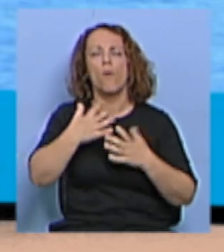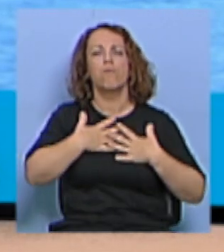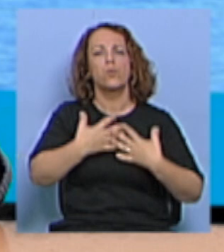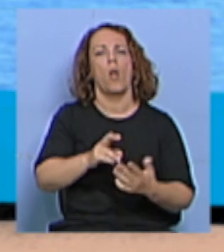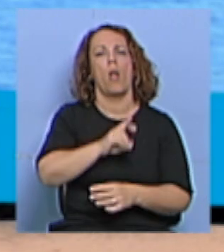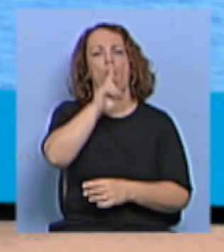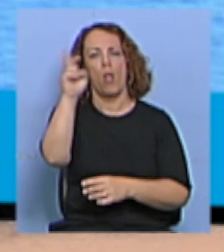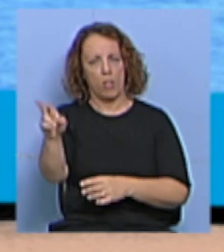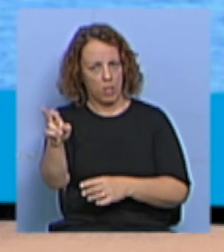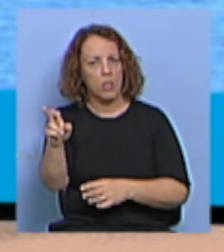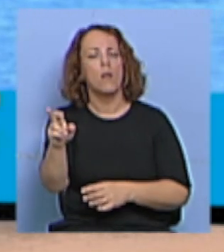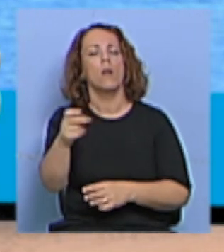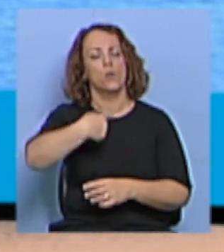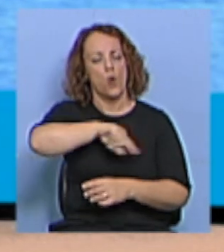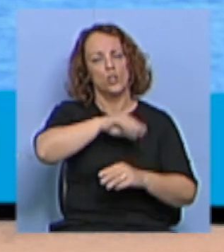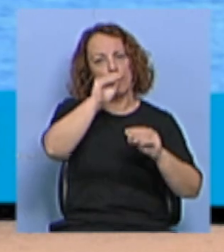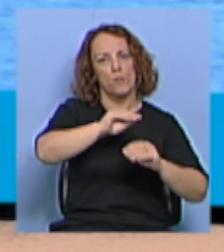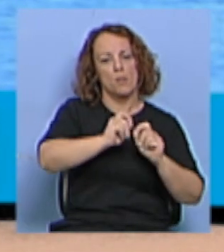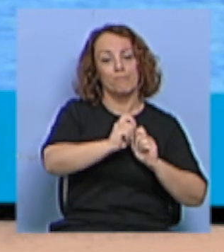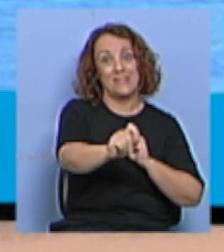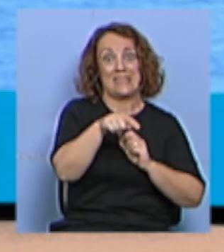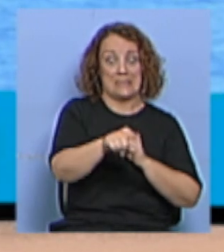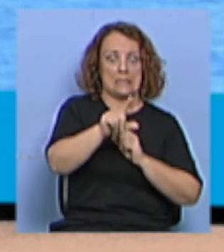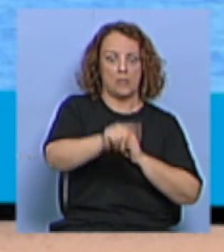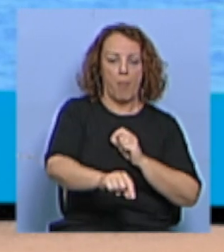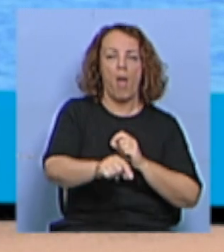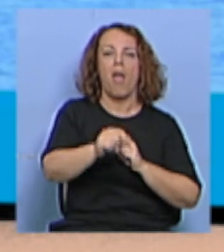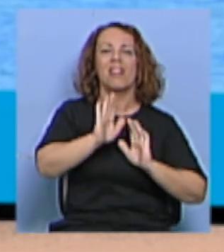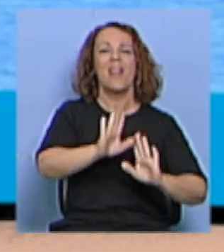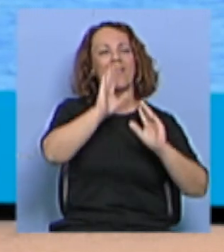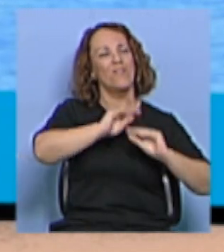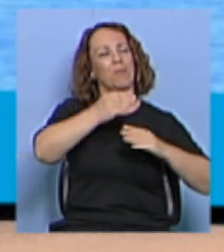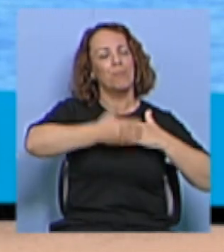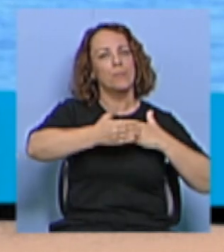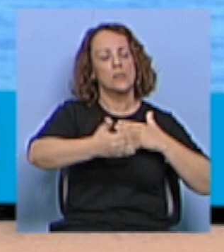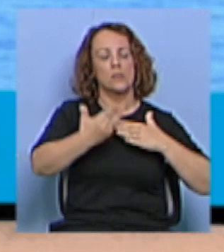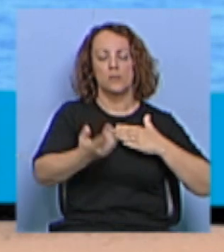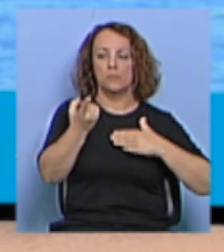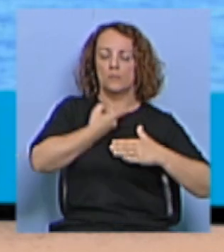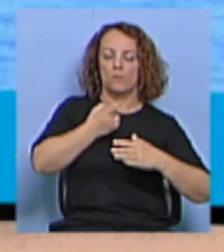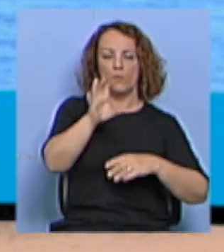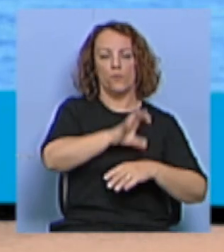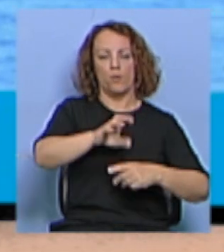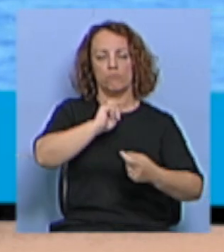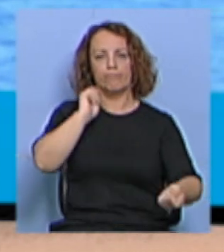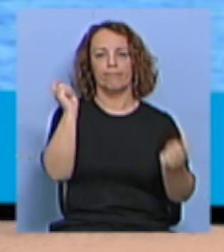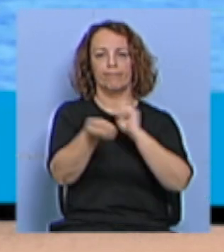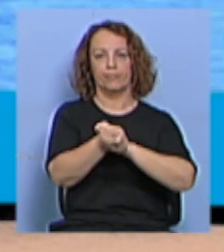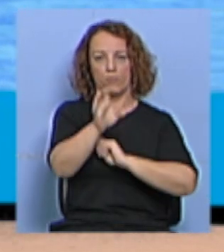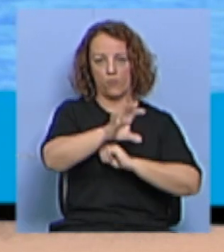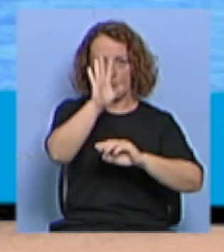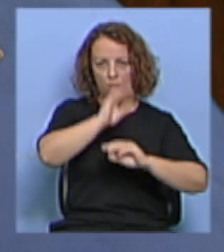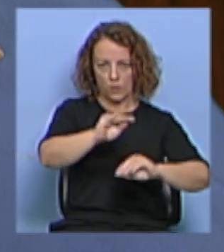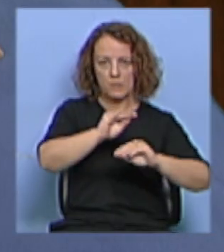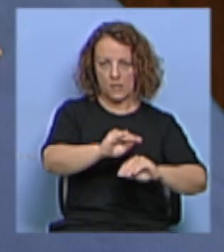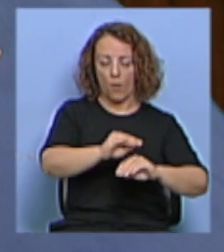aí estamos a reorganizar-nos, porque apanhou-nos a meio da formação e estamos agora a explorar outras formas de fazer formação, e o